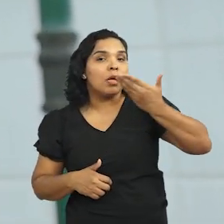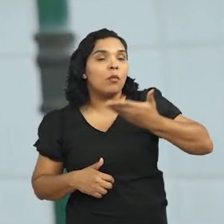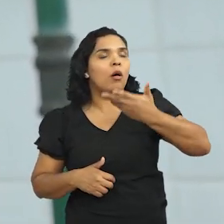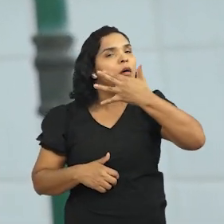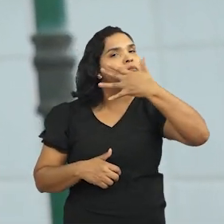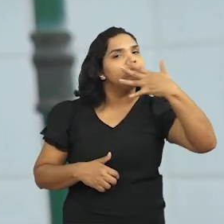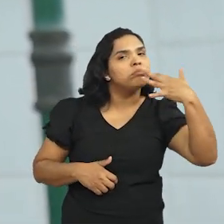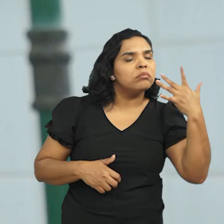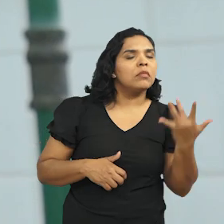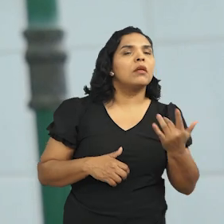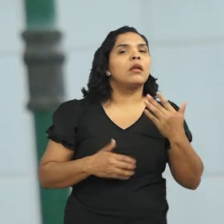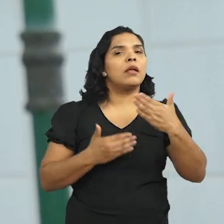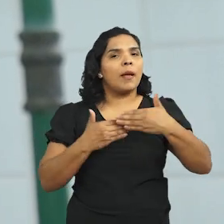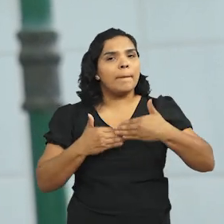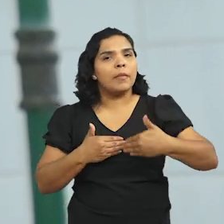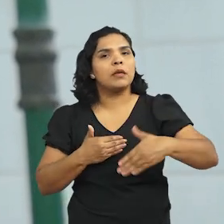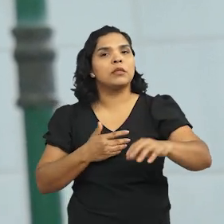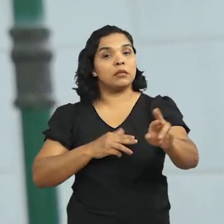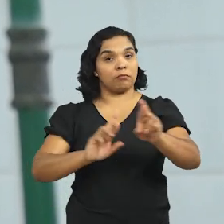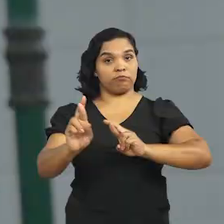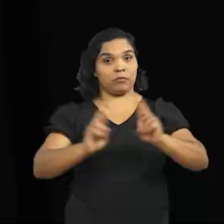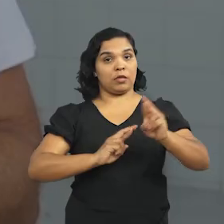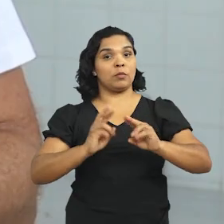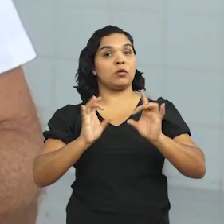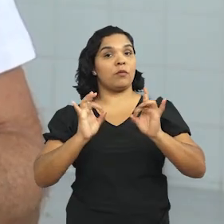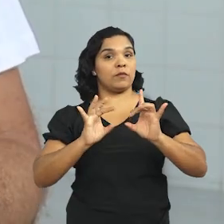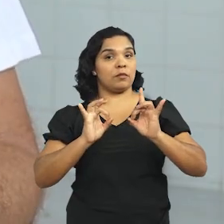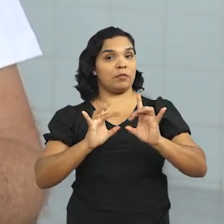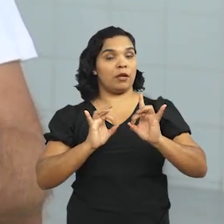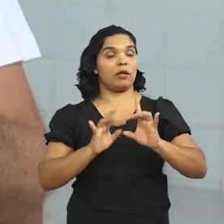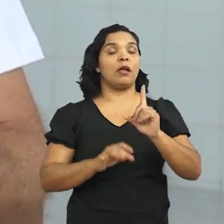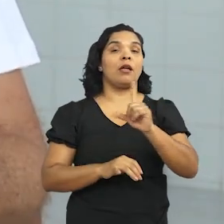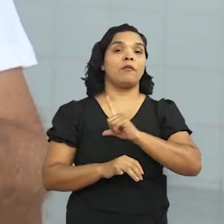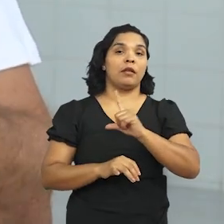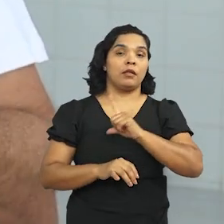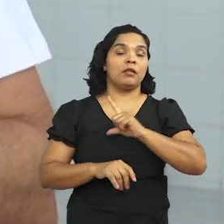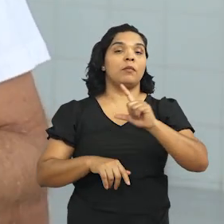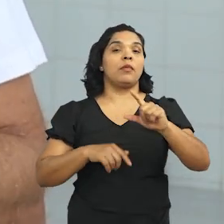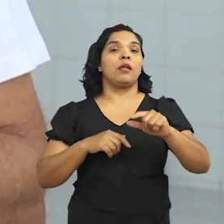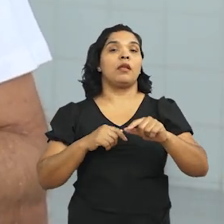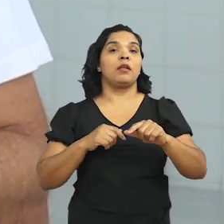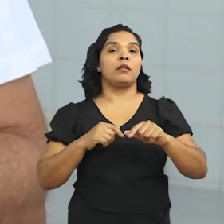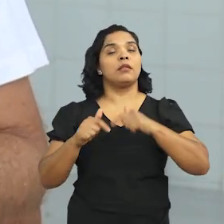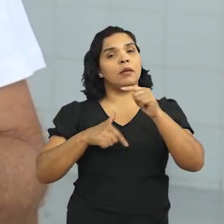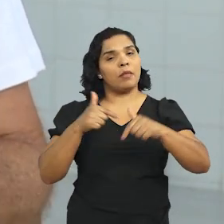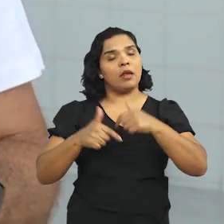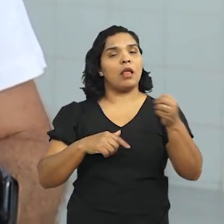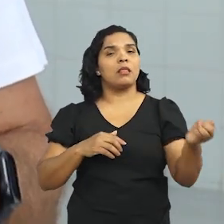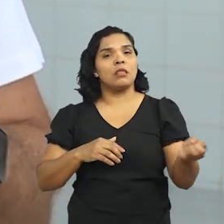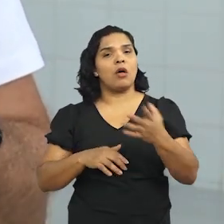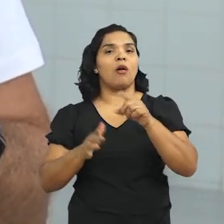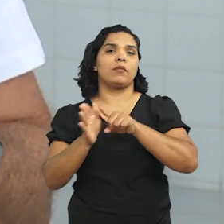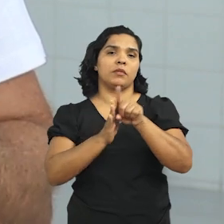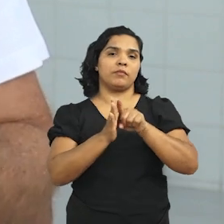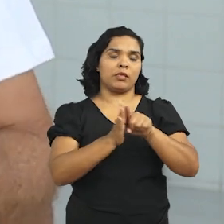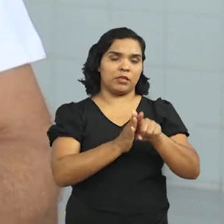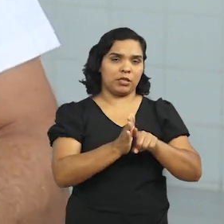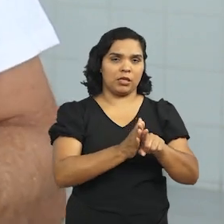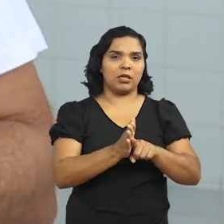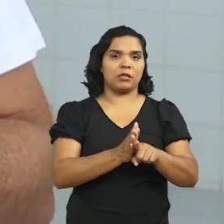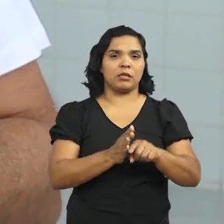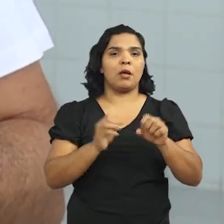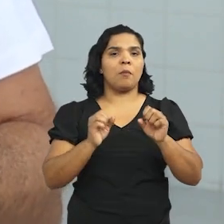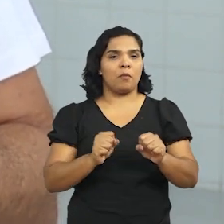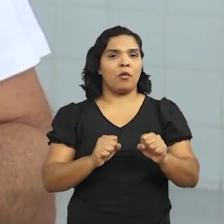cor, ao sabor, ao aroma do produto. E a partir dessas respostas, a gente vai trabalhar